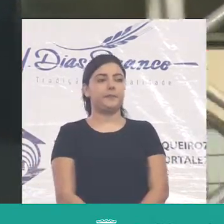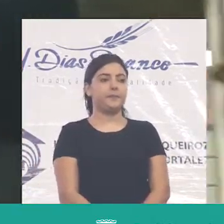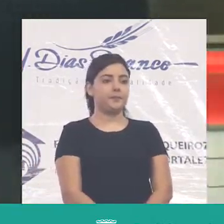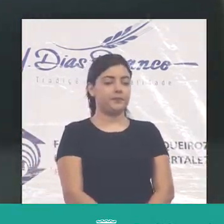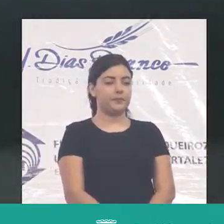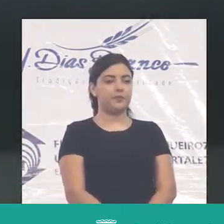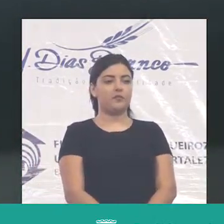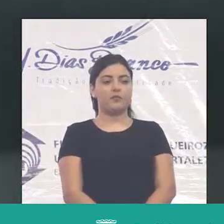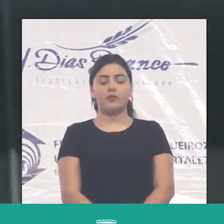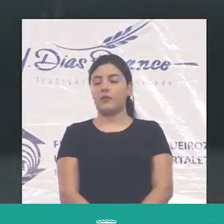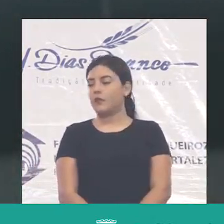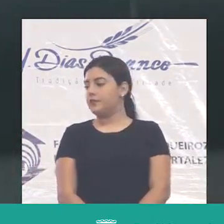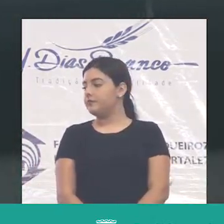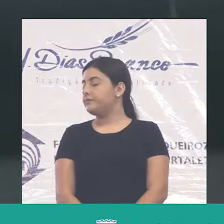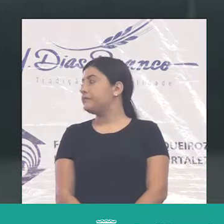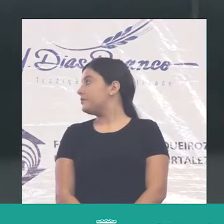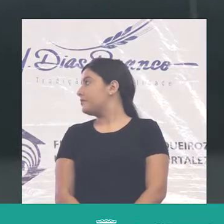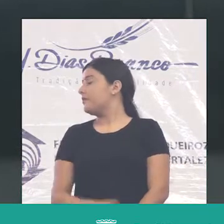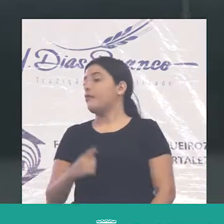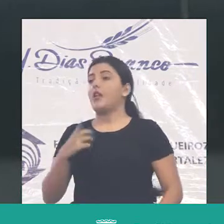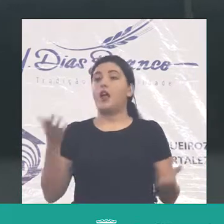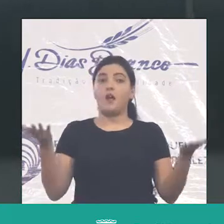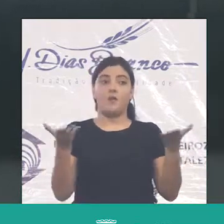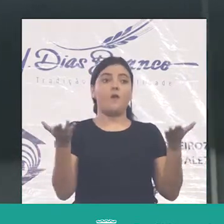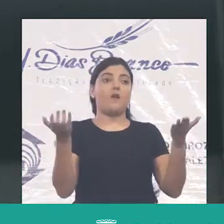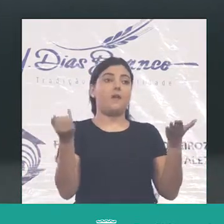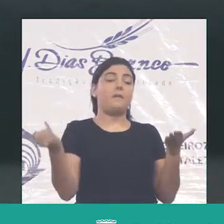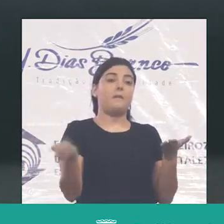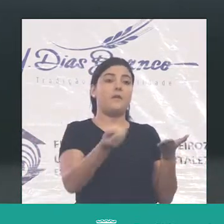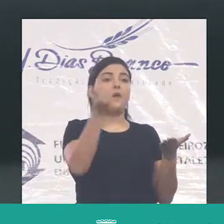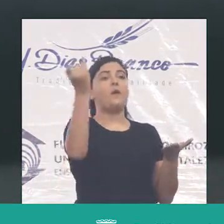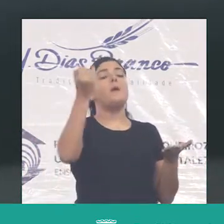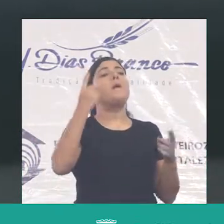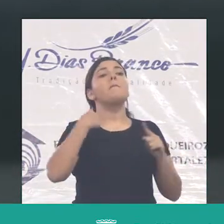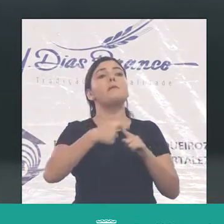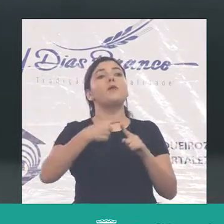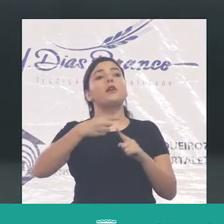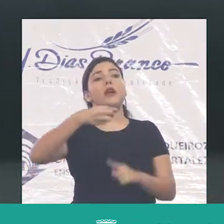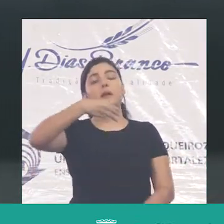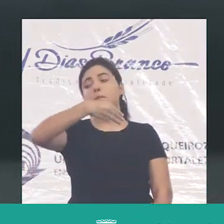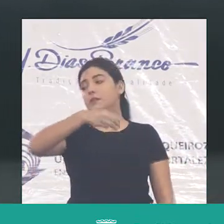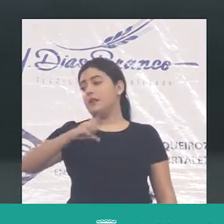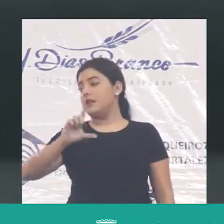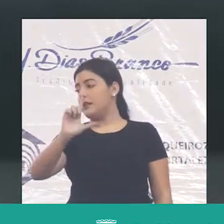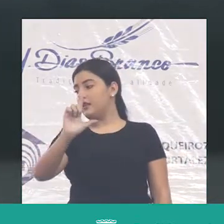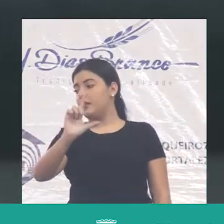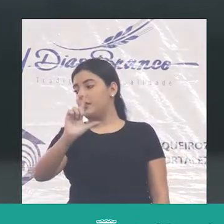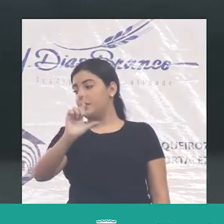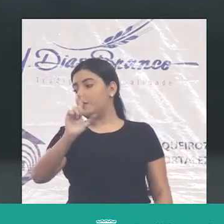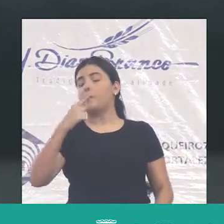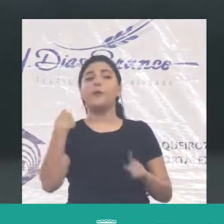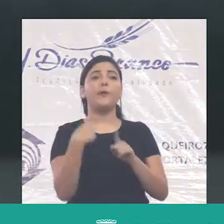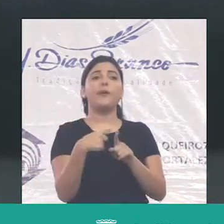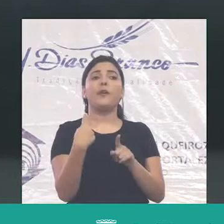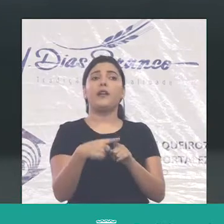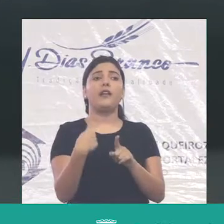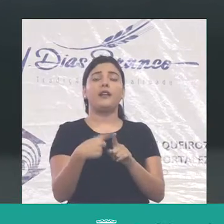150,76 mililitros. Ah, só um detalhe. Por que é mililitro, hein? Por que é